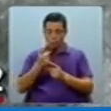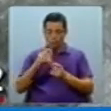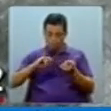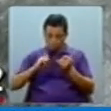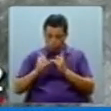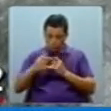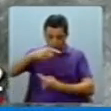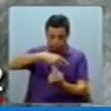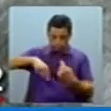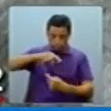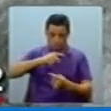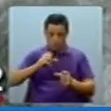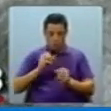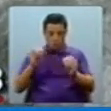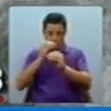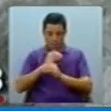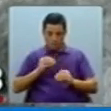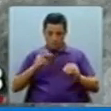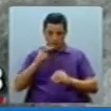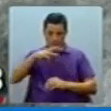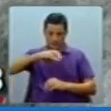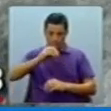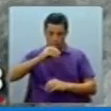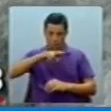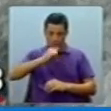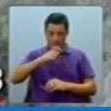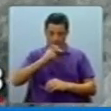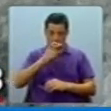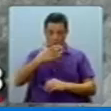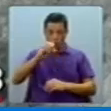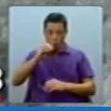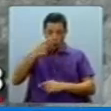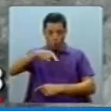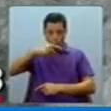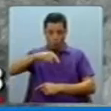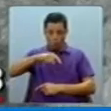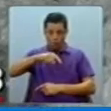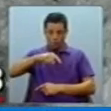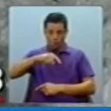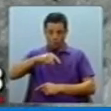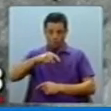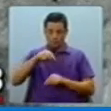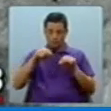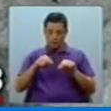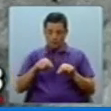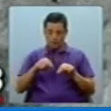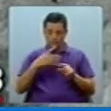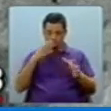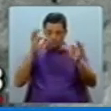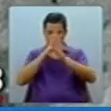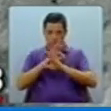volta, nenhuma delas tem amoníaco, ainda por cima nas quantidades que tem esta cratera. Isto é extraordinário para